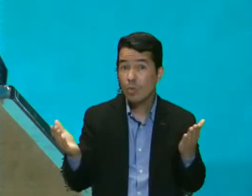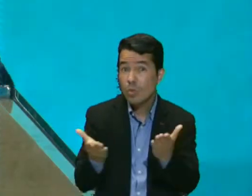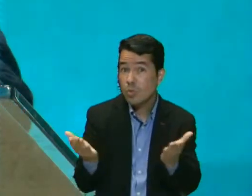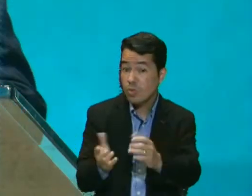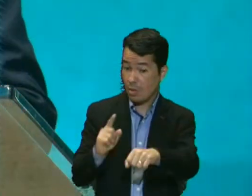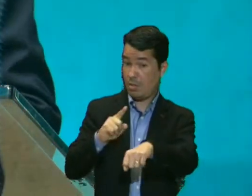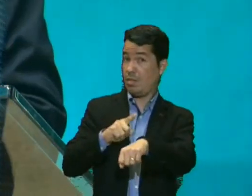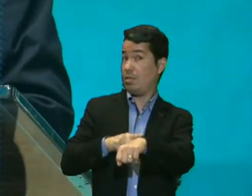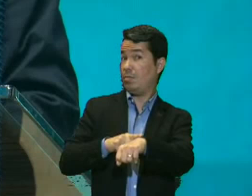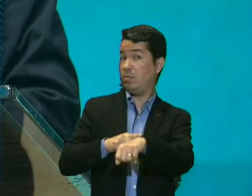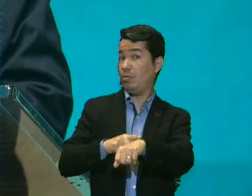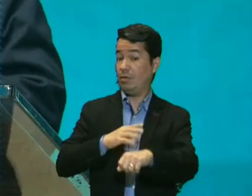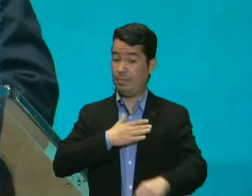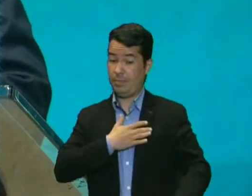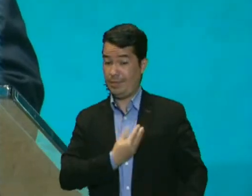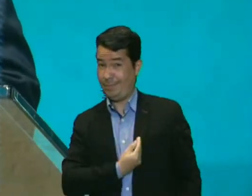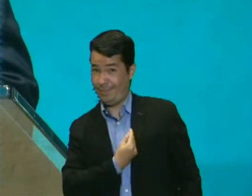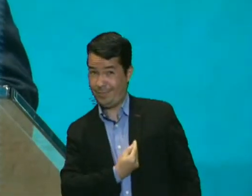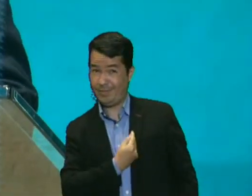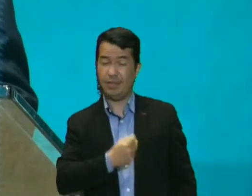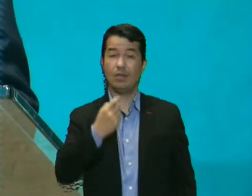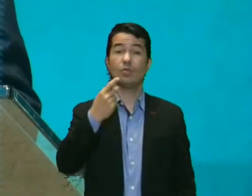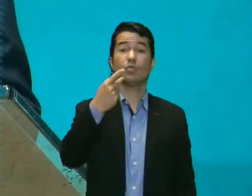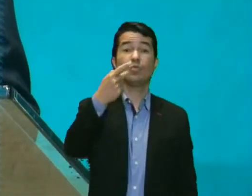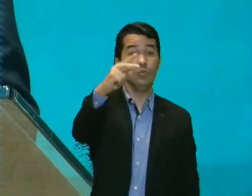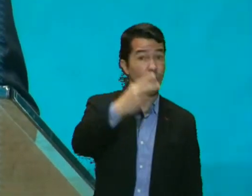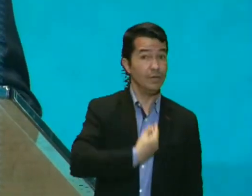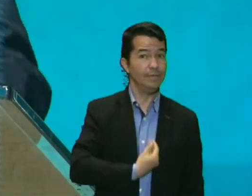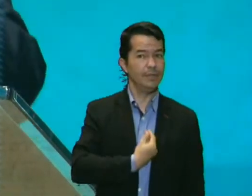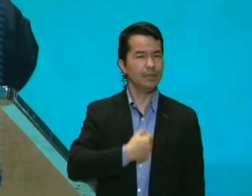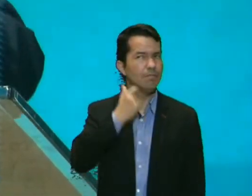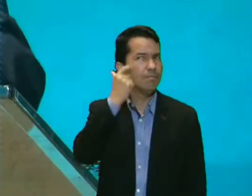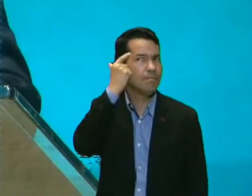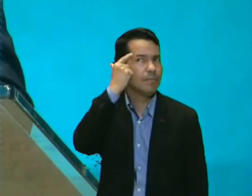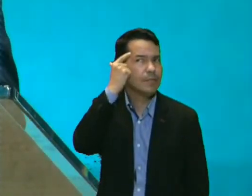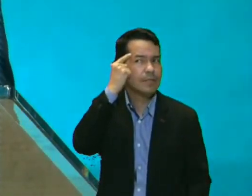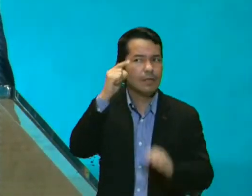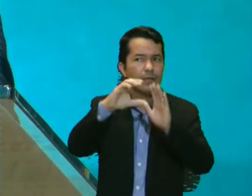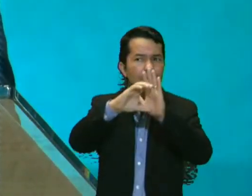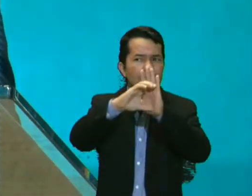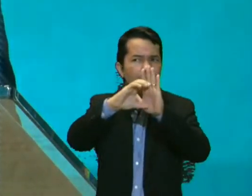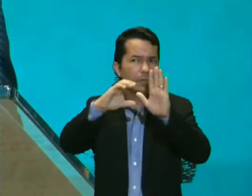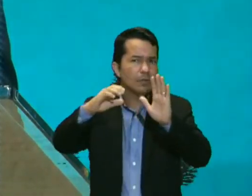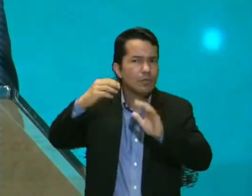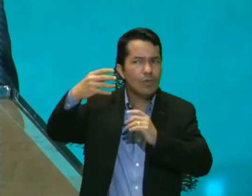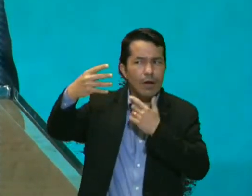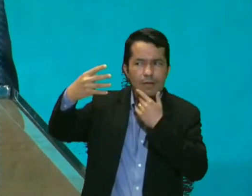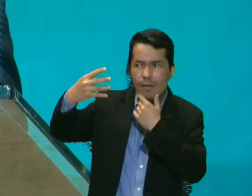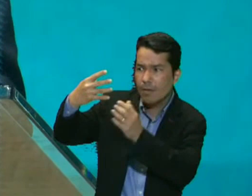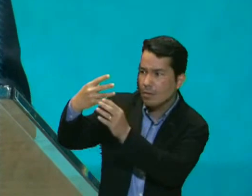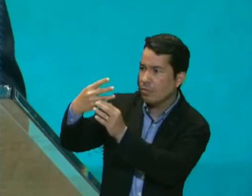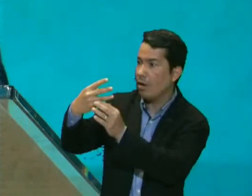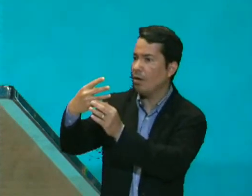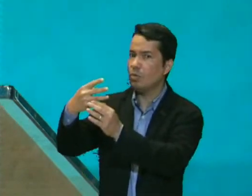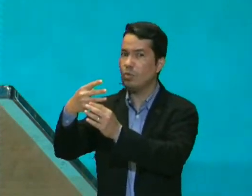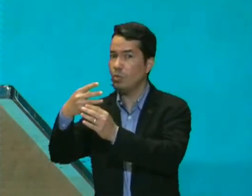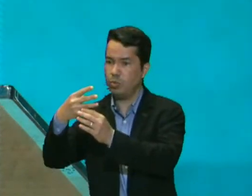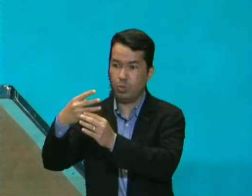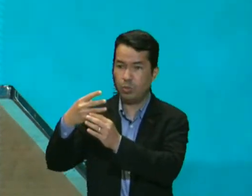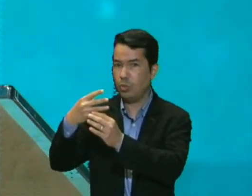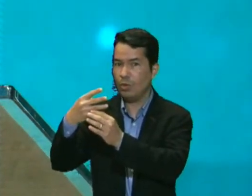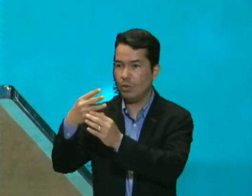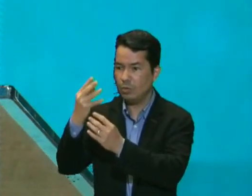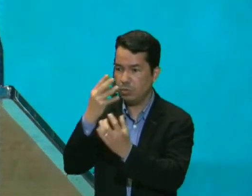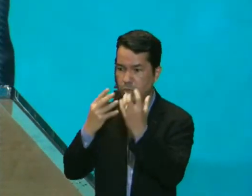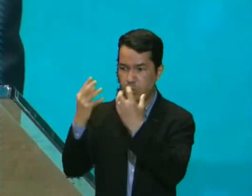tanto como para a minha vida, como para a sua vida, continue com o teu coração aberto, porque eu sei que aquilo que